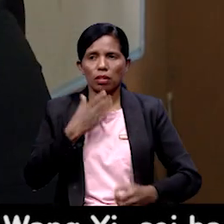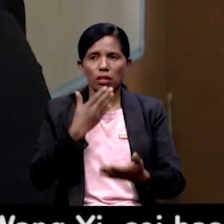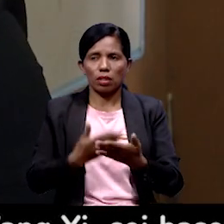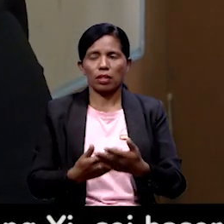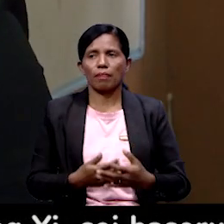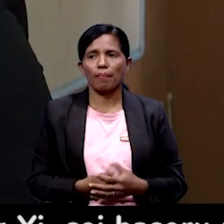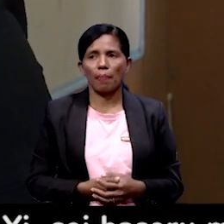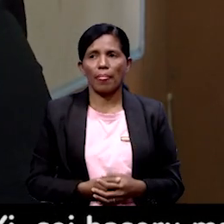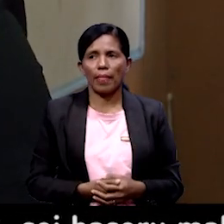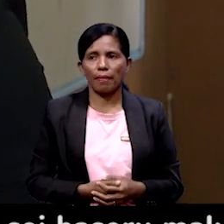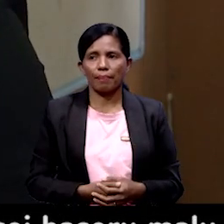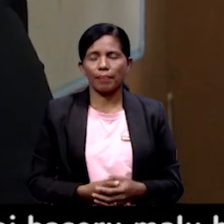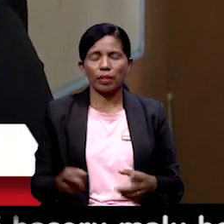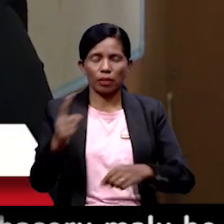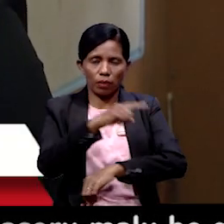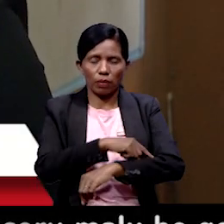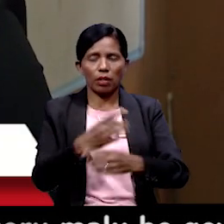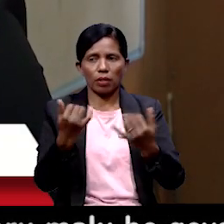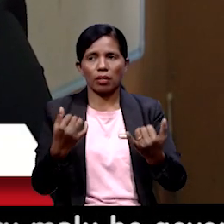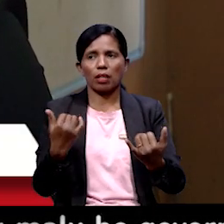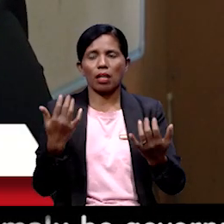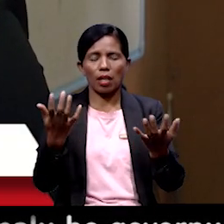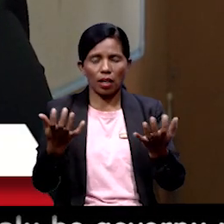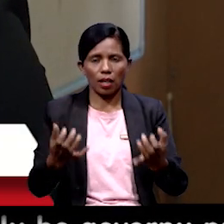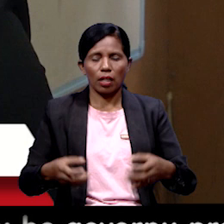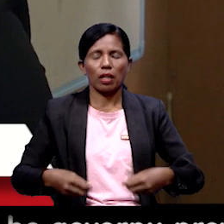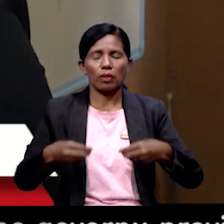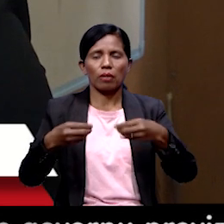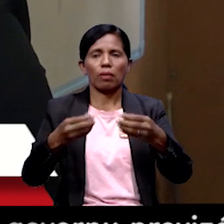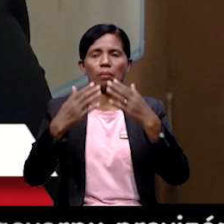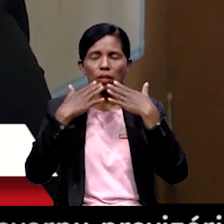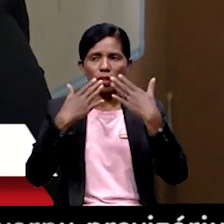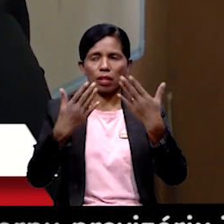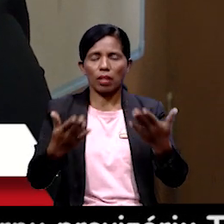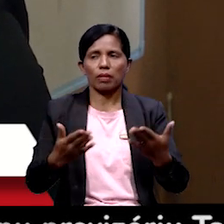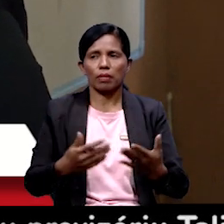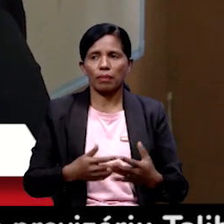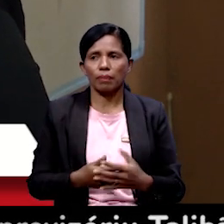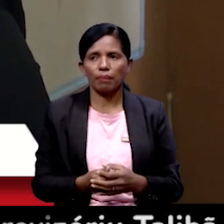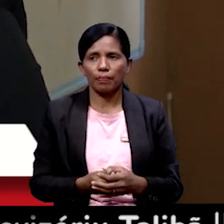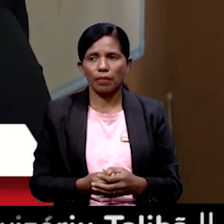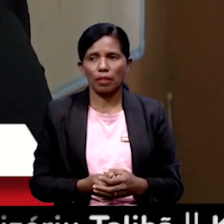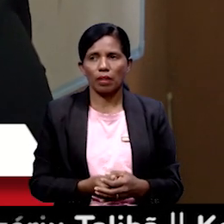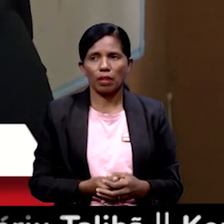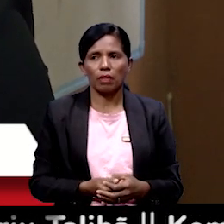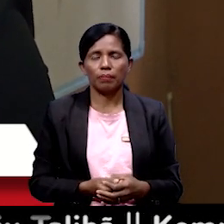inoro, hakat atu agradece ba iha Coronel Gidu, ba mos